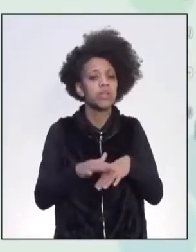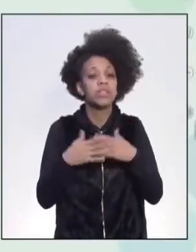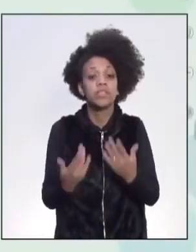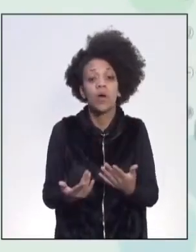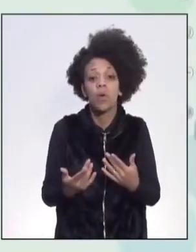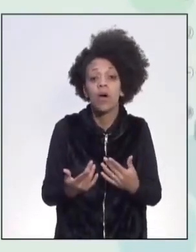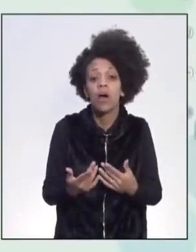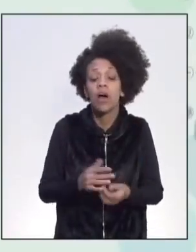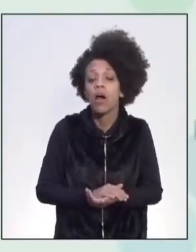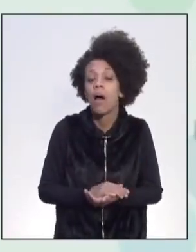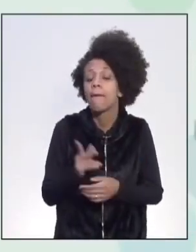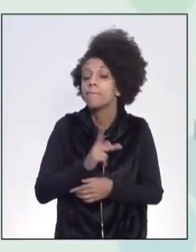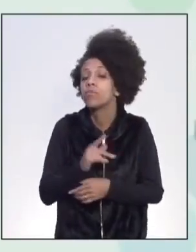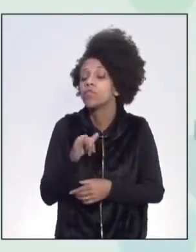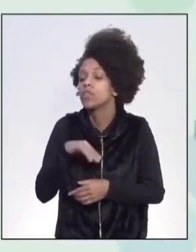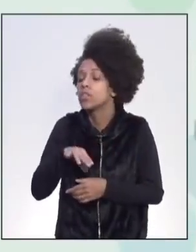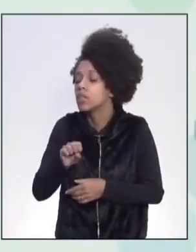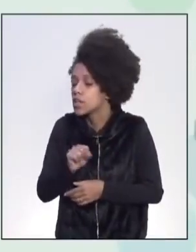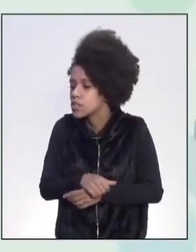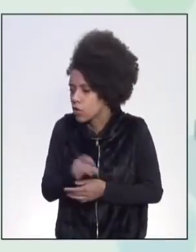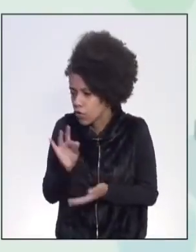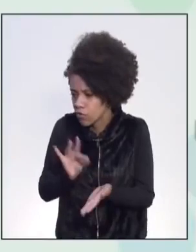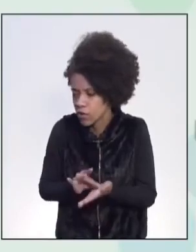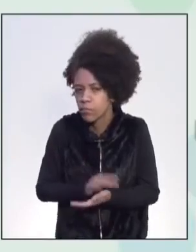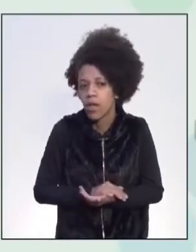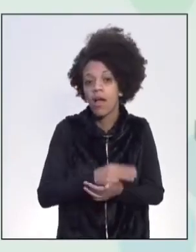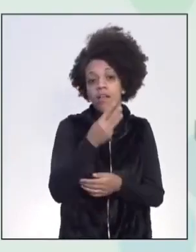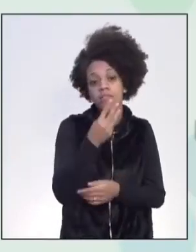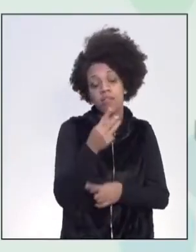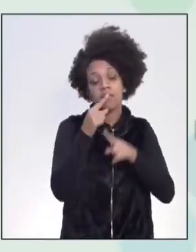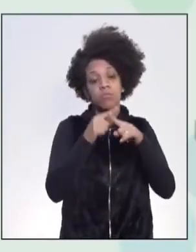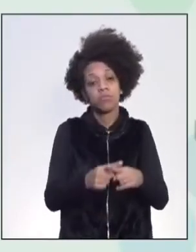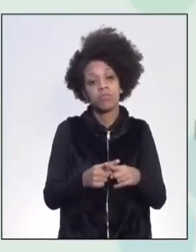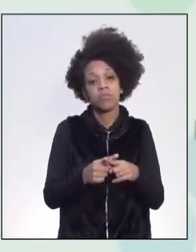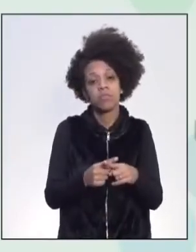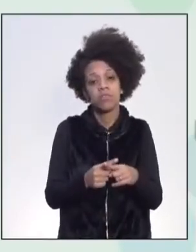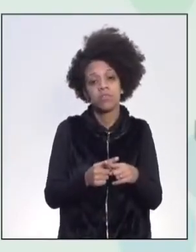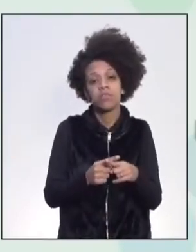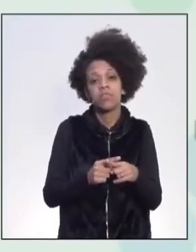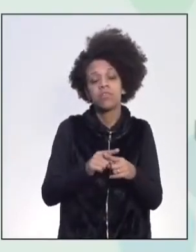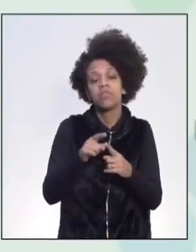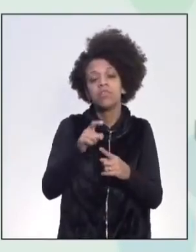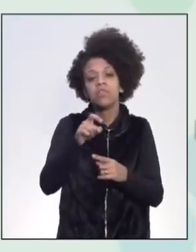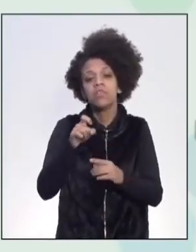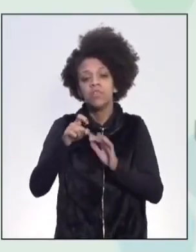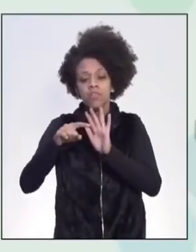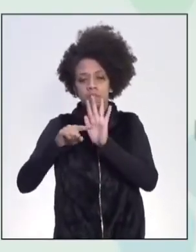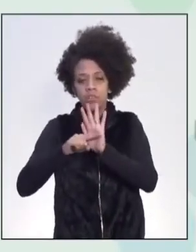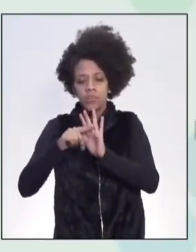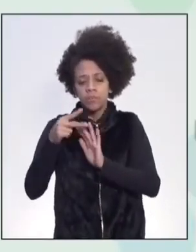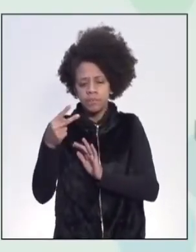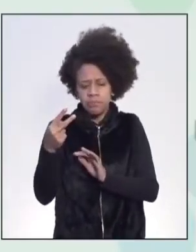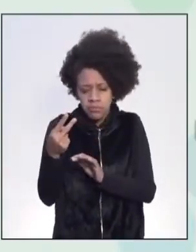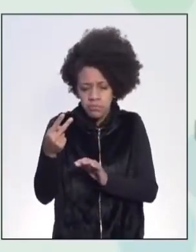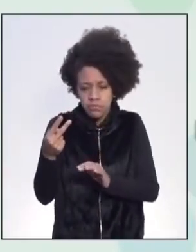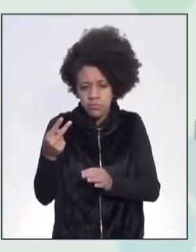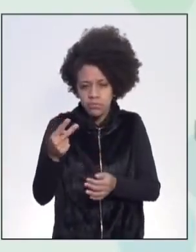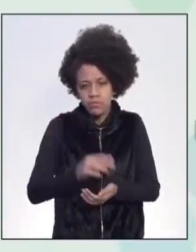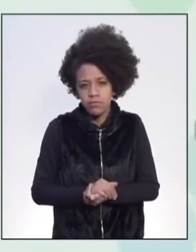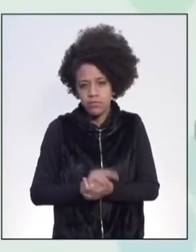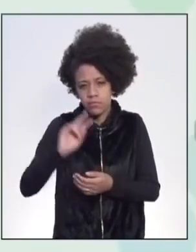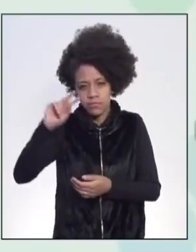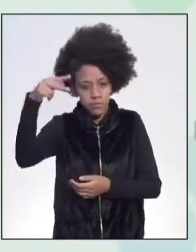função é, professora Inês, confirma para mim, 3 que multiplica... X menos 2 ao quadrado. Isso, obrigada.